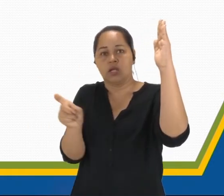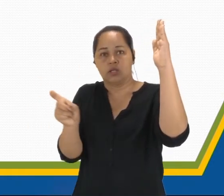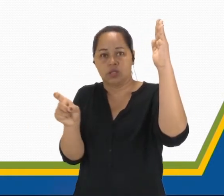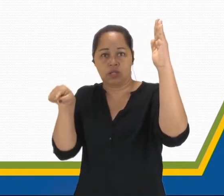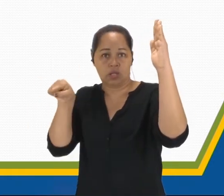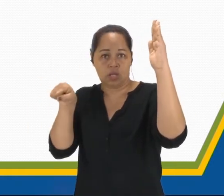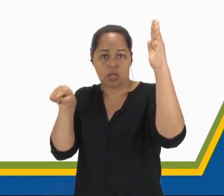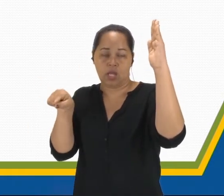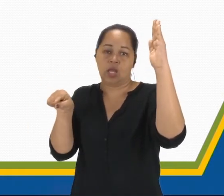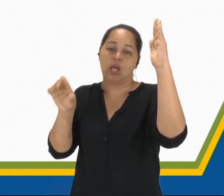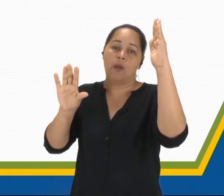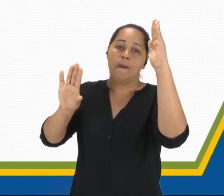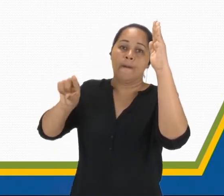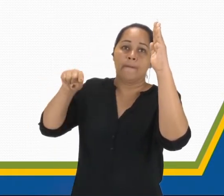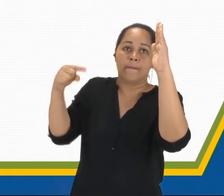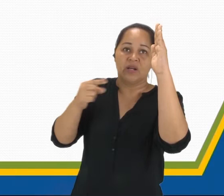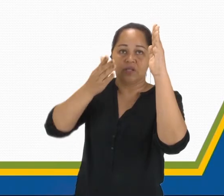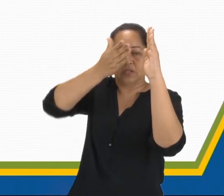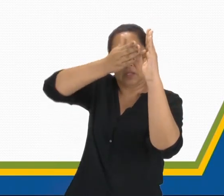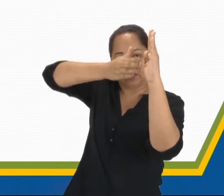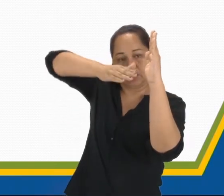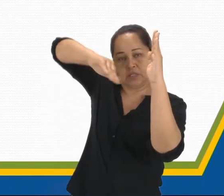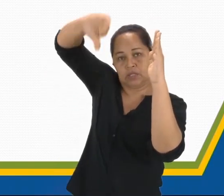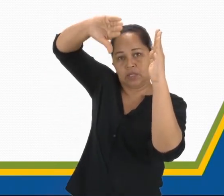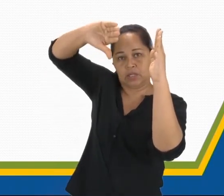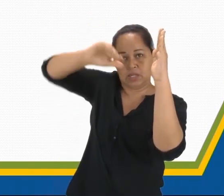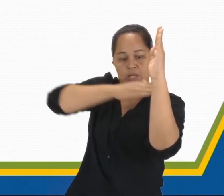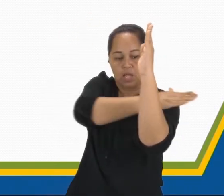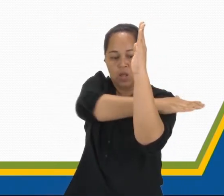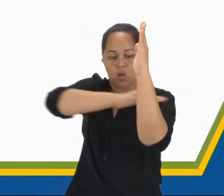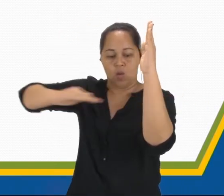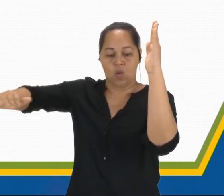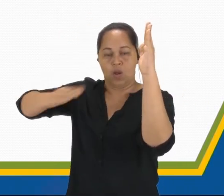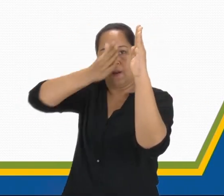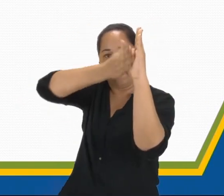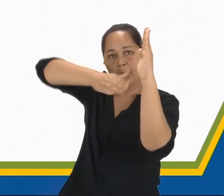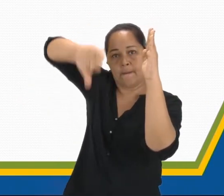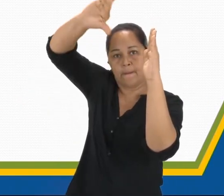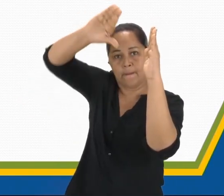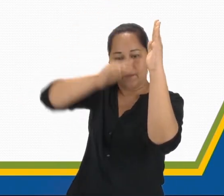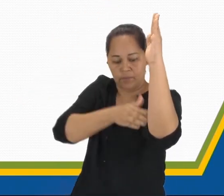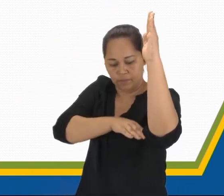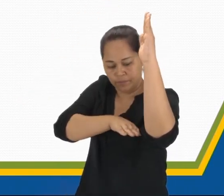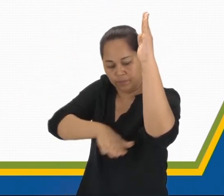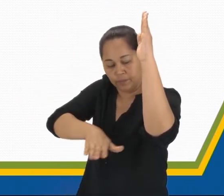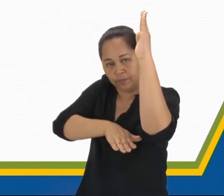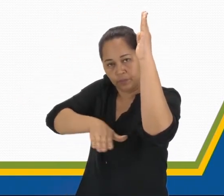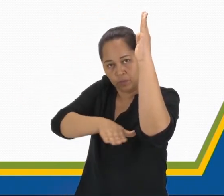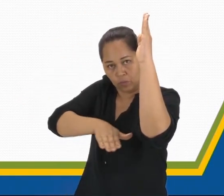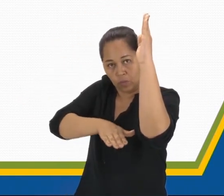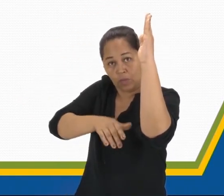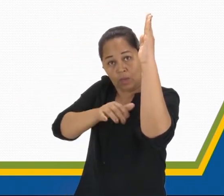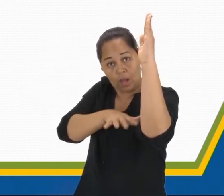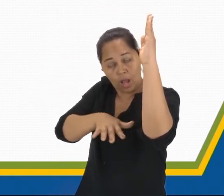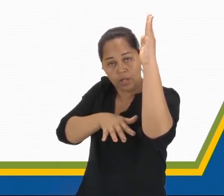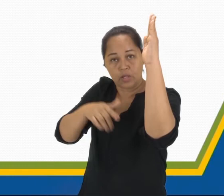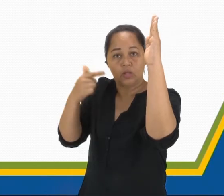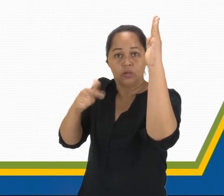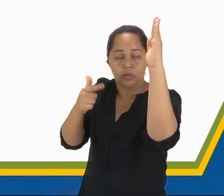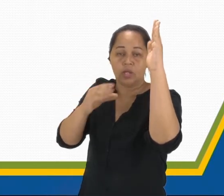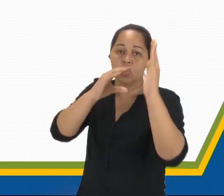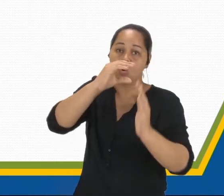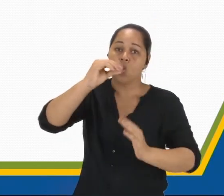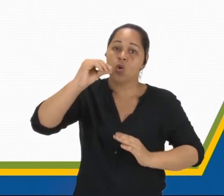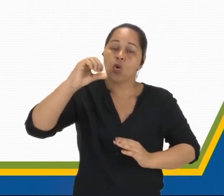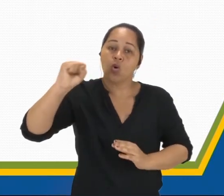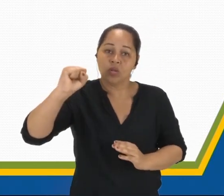observar isso, nesse caso aqui, ó, 1 está aqui e aqui está menos 1. Então, a imagem vai ter que ficar acima de